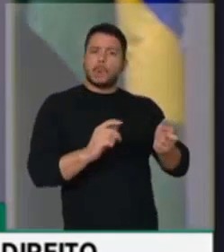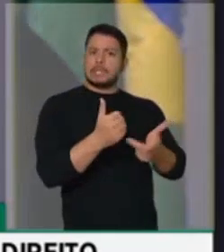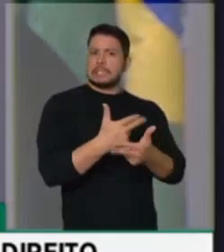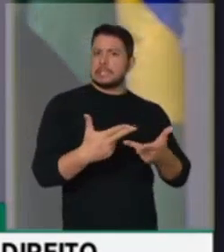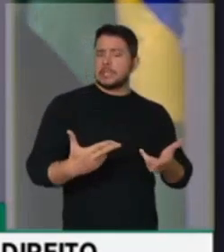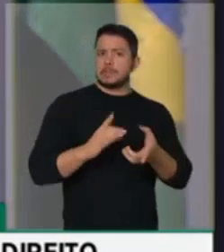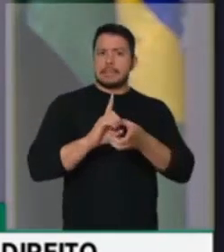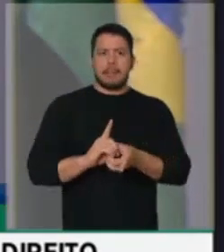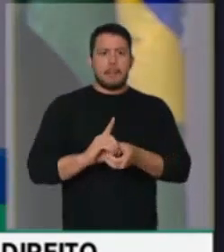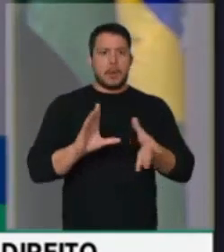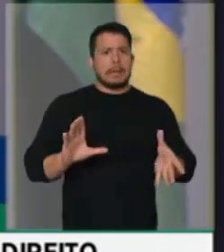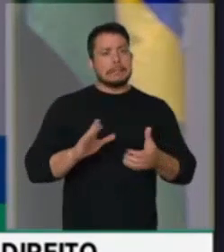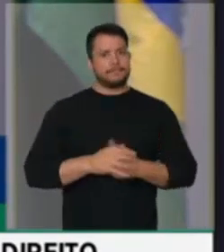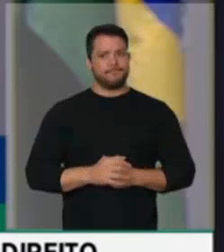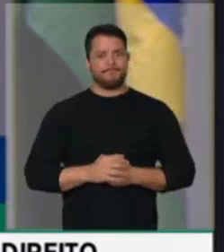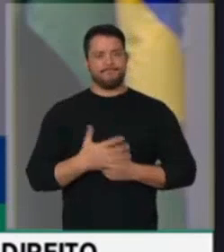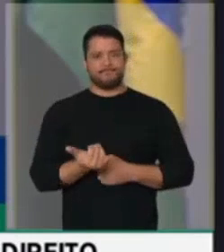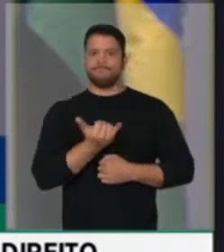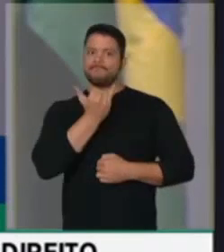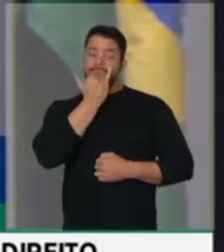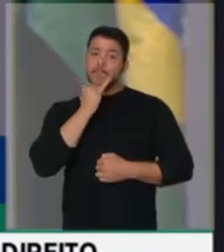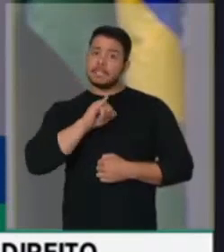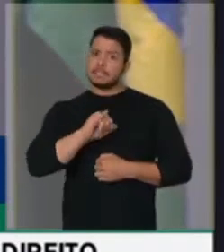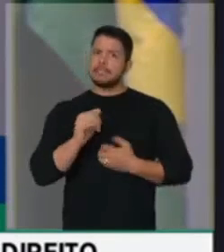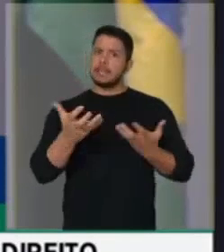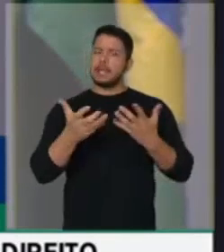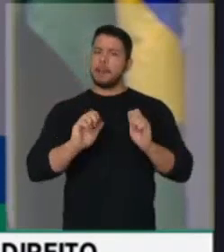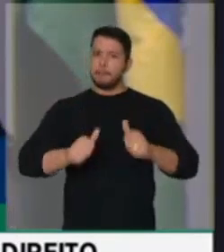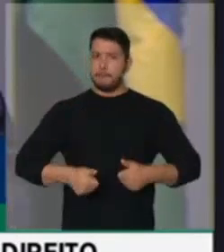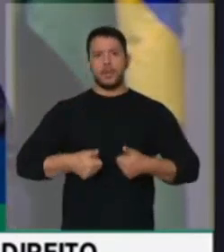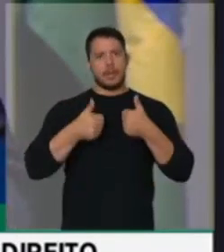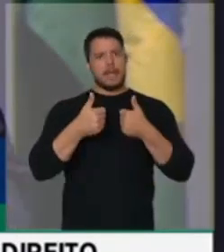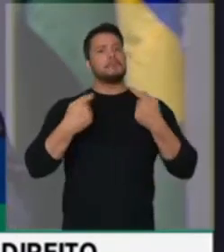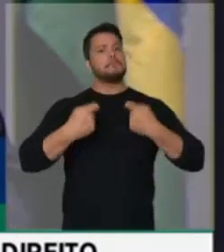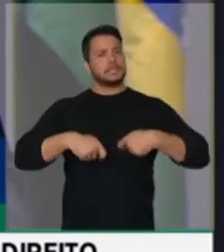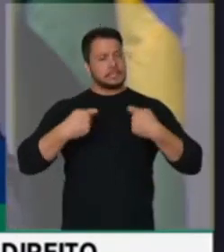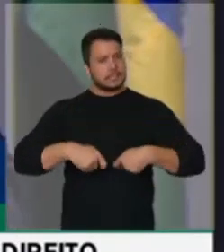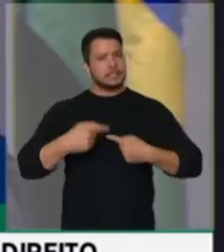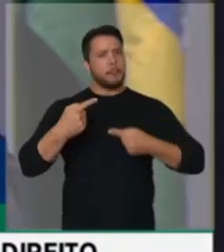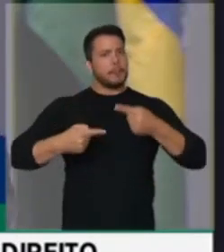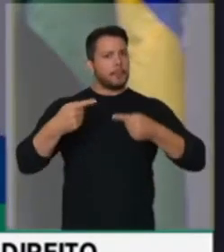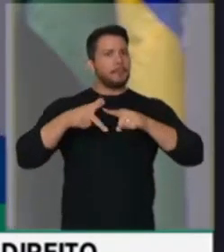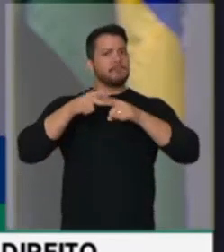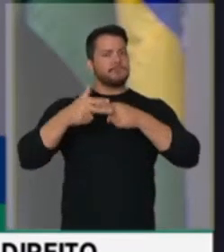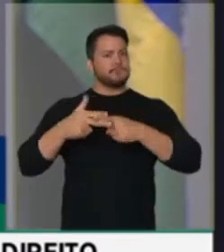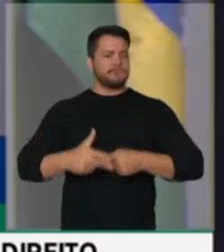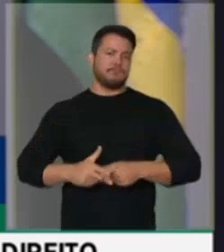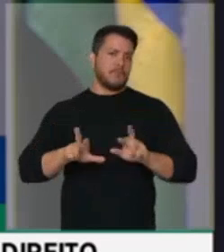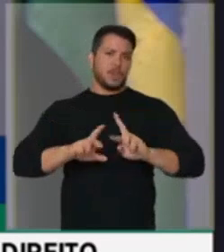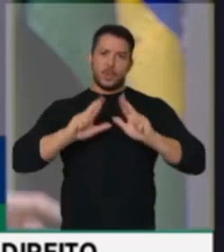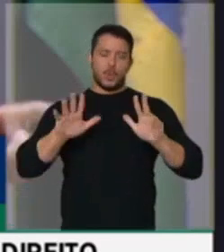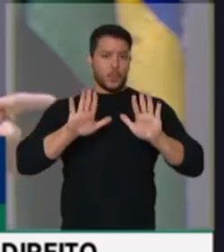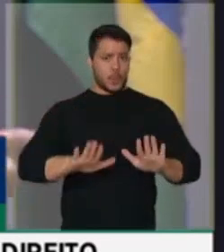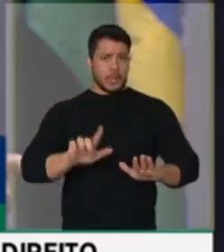melhor, ela deveria estar sendo melhorada, aprimorada, e não da forma que ela vem, trazendo